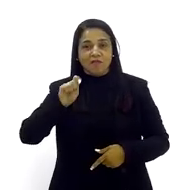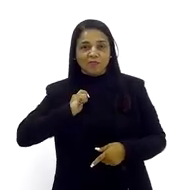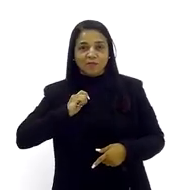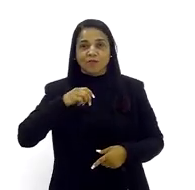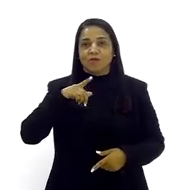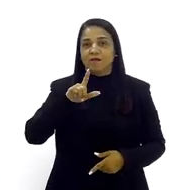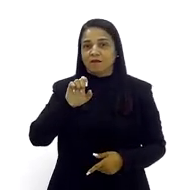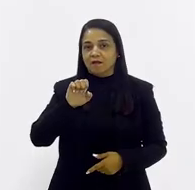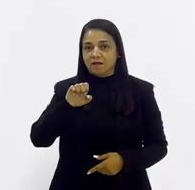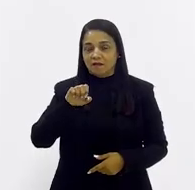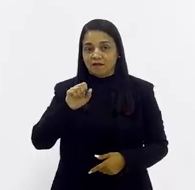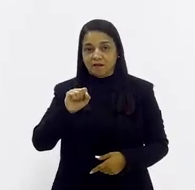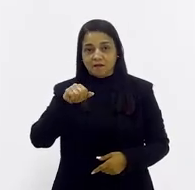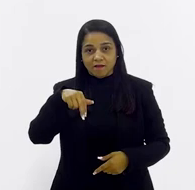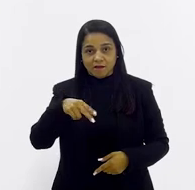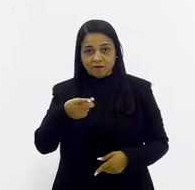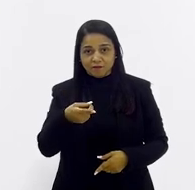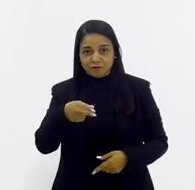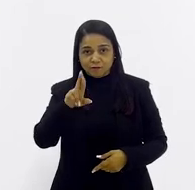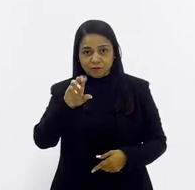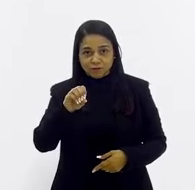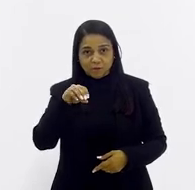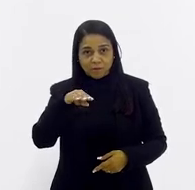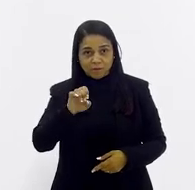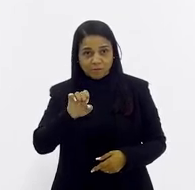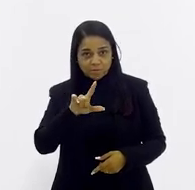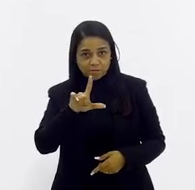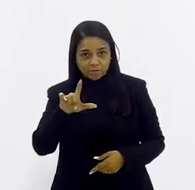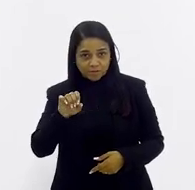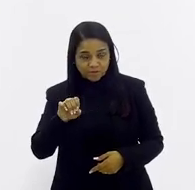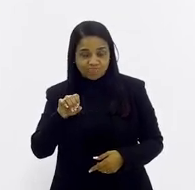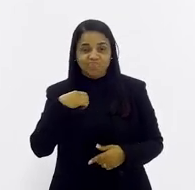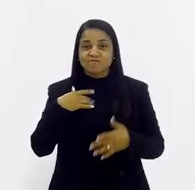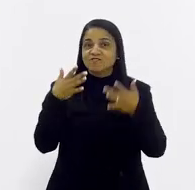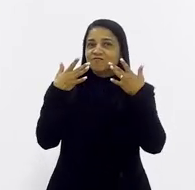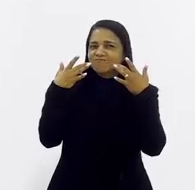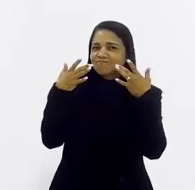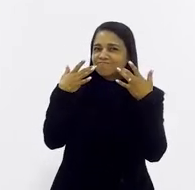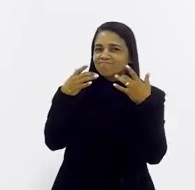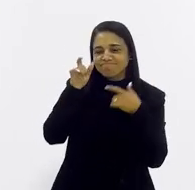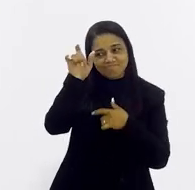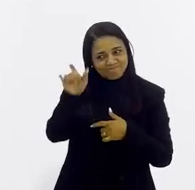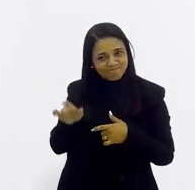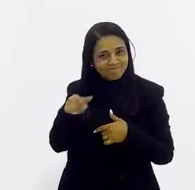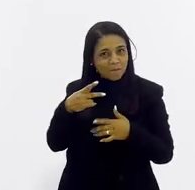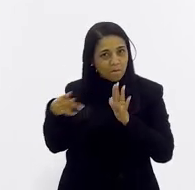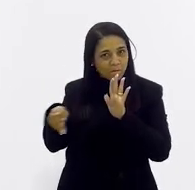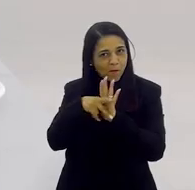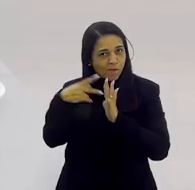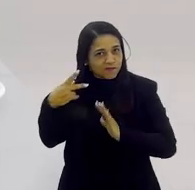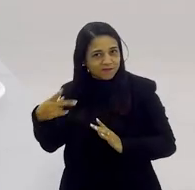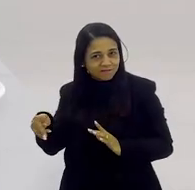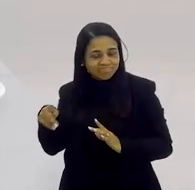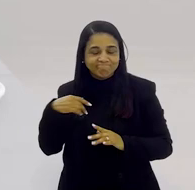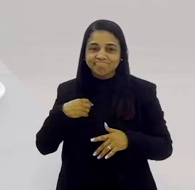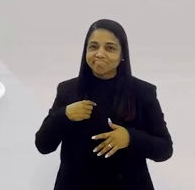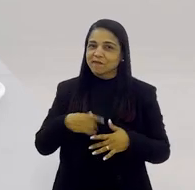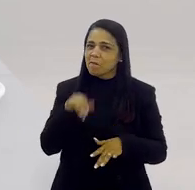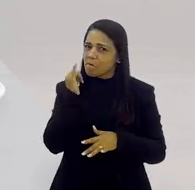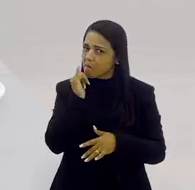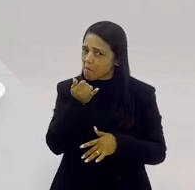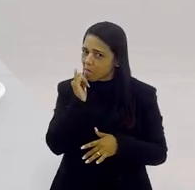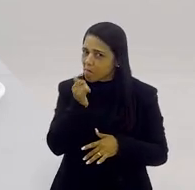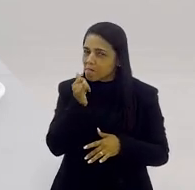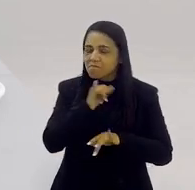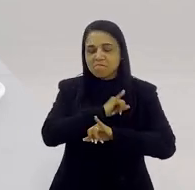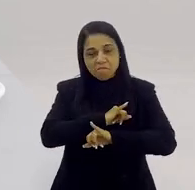Melo nós vamos começar sobre uma peça teatral dele que deu